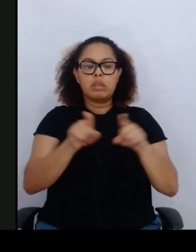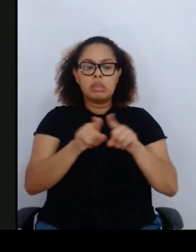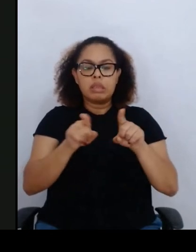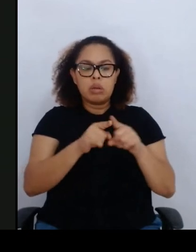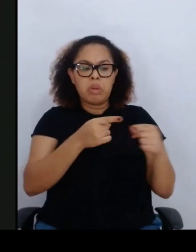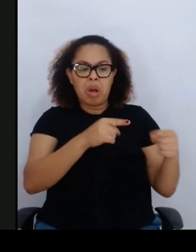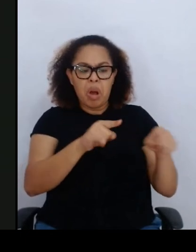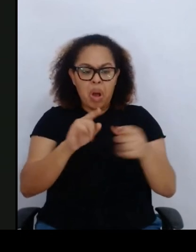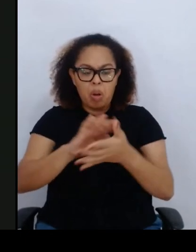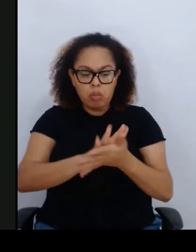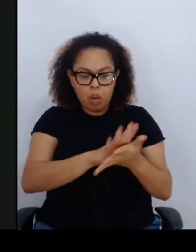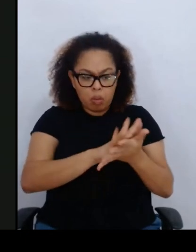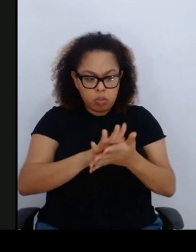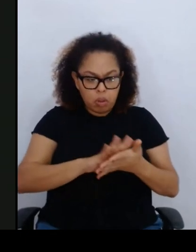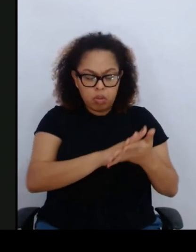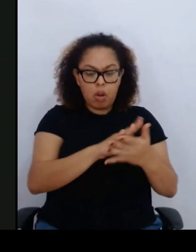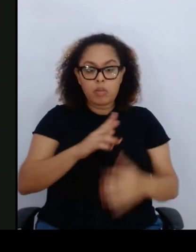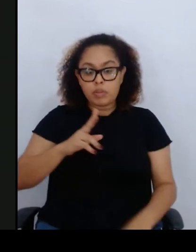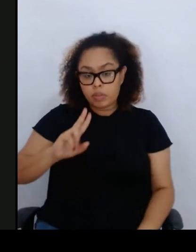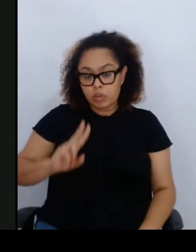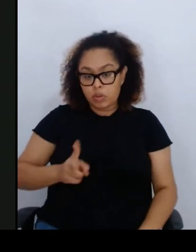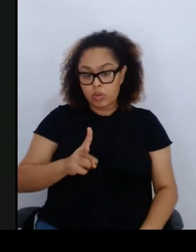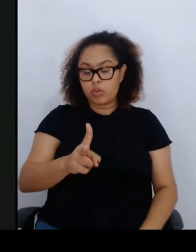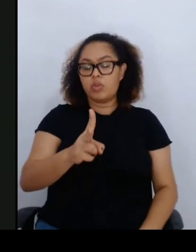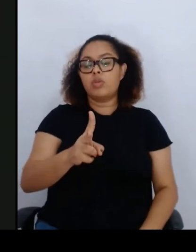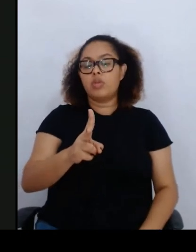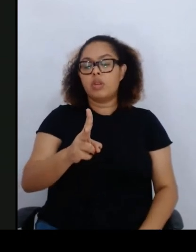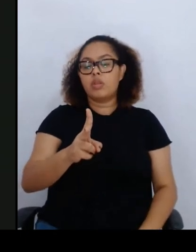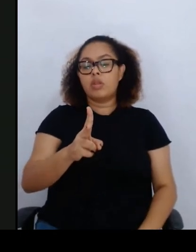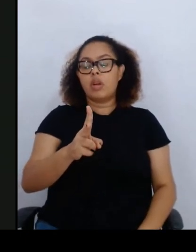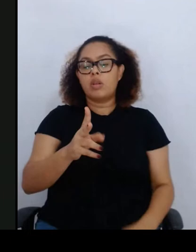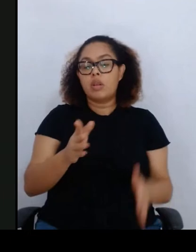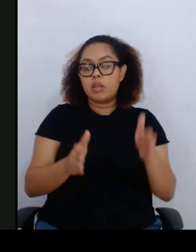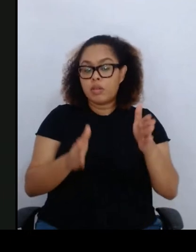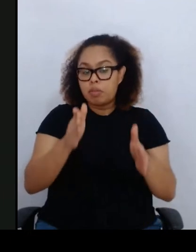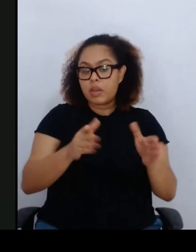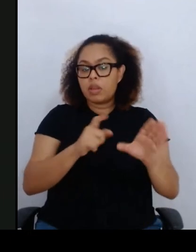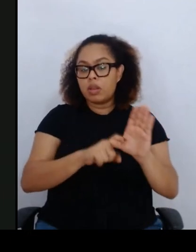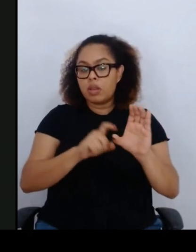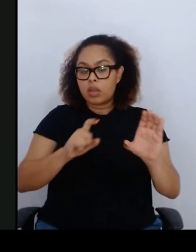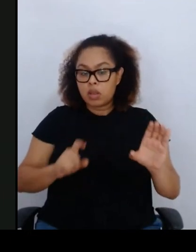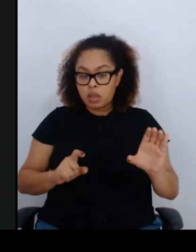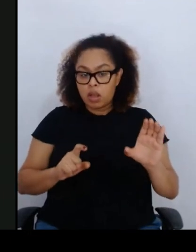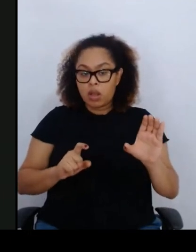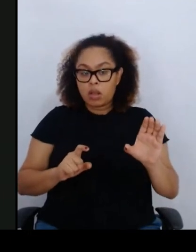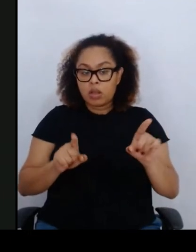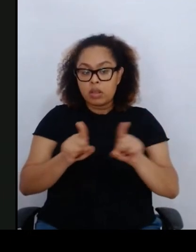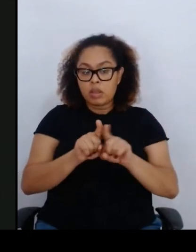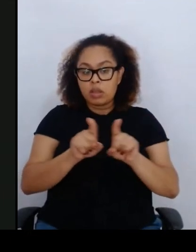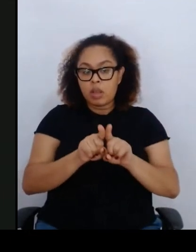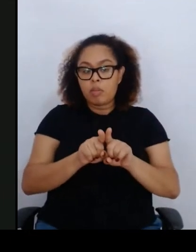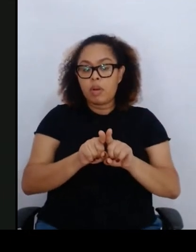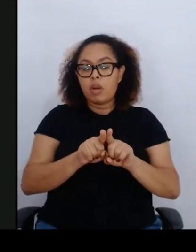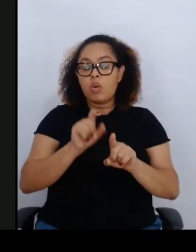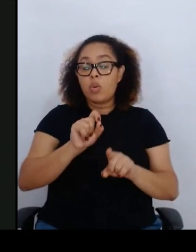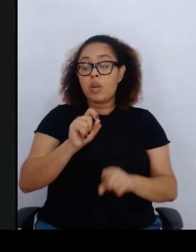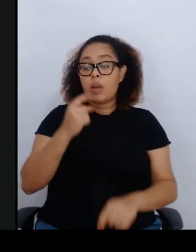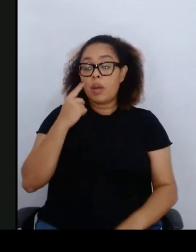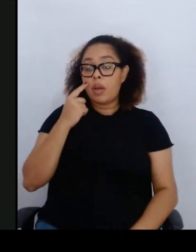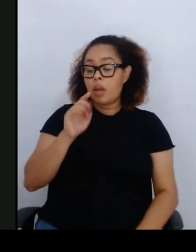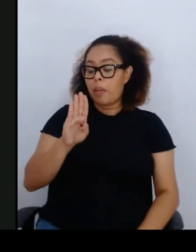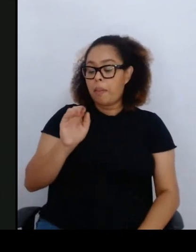que continuaram nesses primeiros anos da Independência como Barros e hortan o bacon era